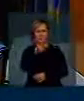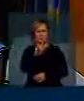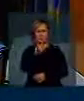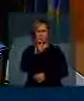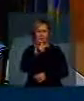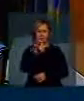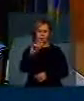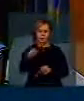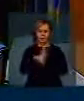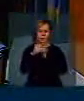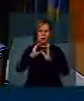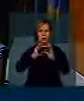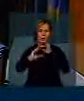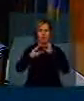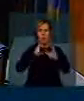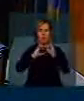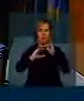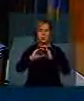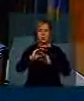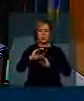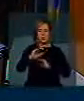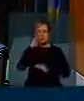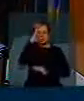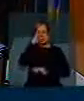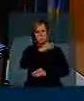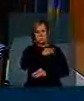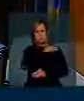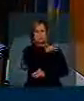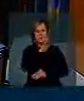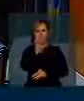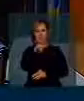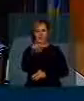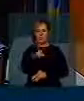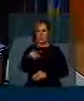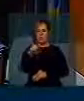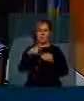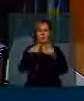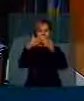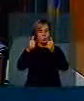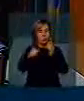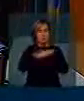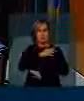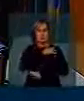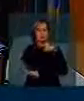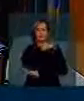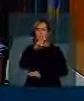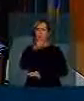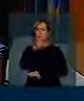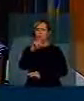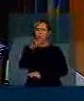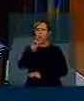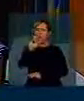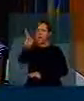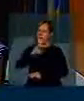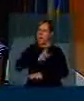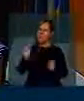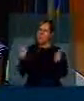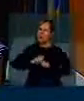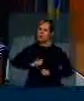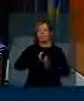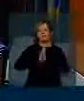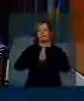da comunicação do General Enzo, e pedir ao Coronel Vilela que nos dê uma resposta, senhor presidente, 30 segundos eu termino,